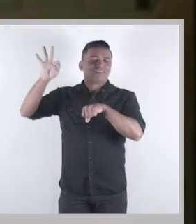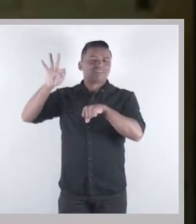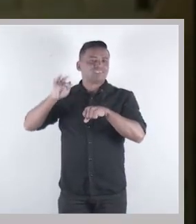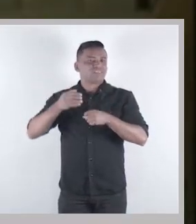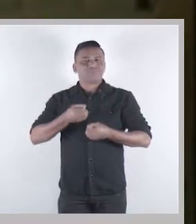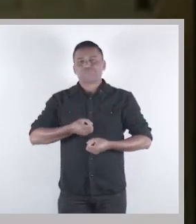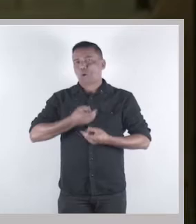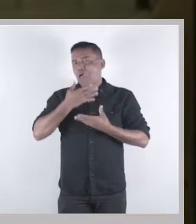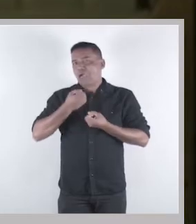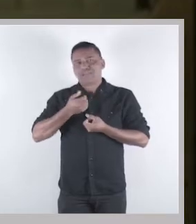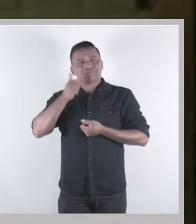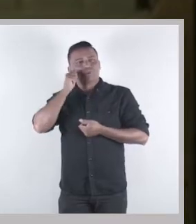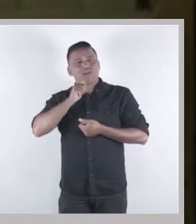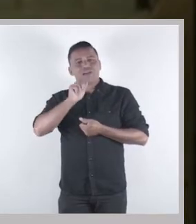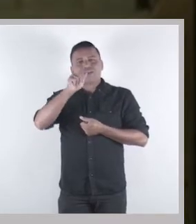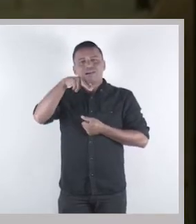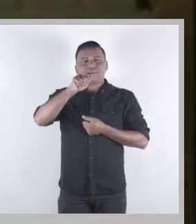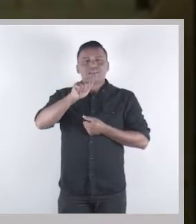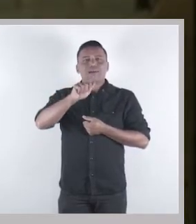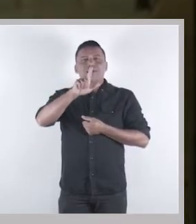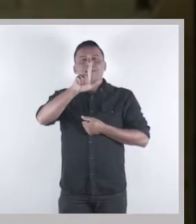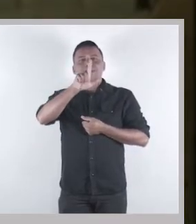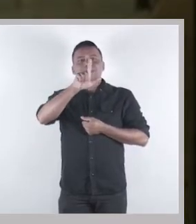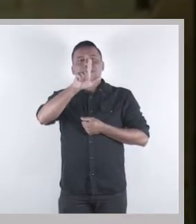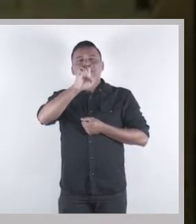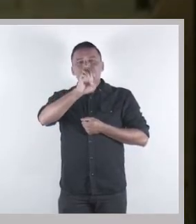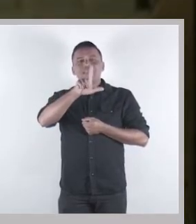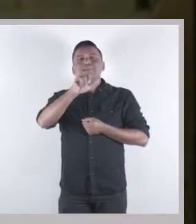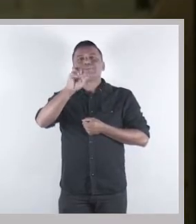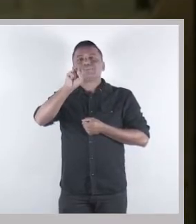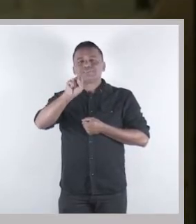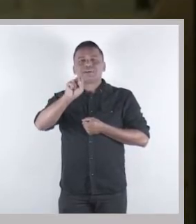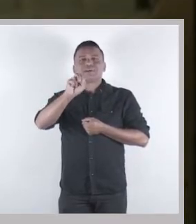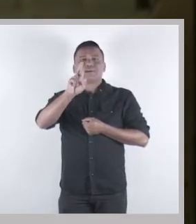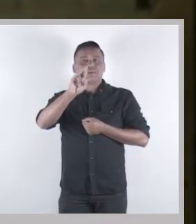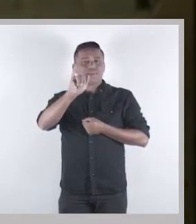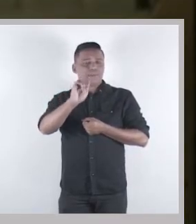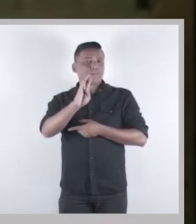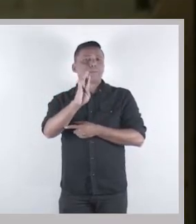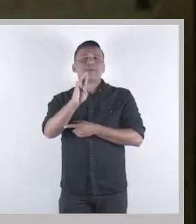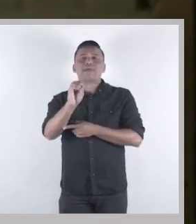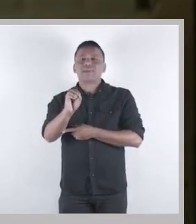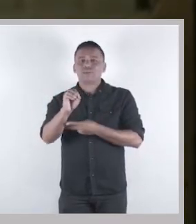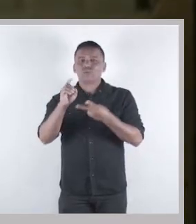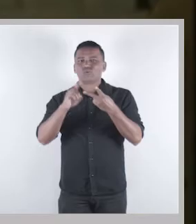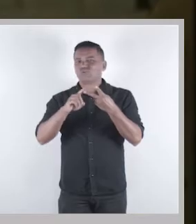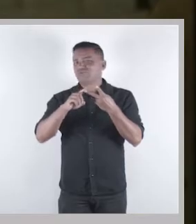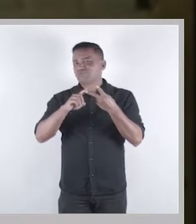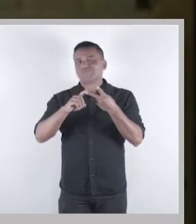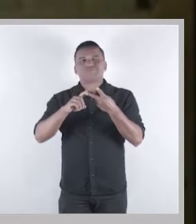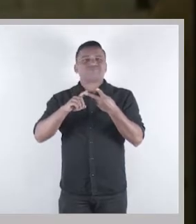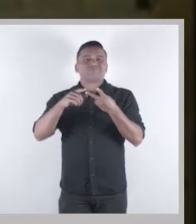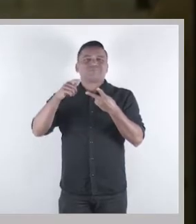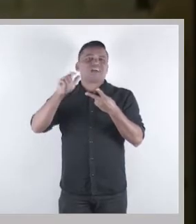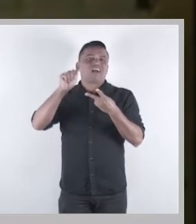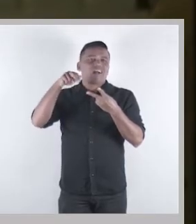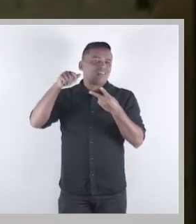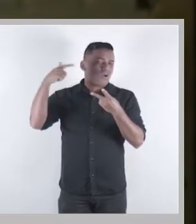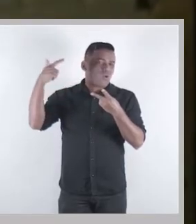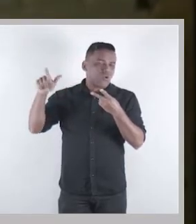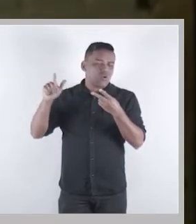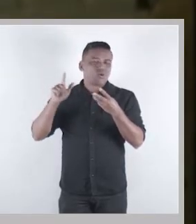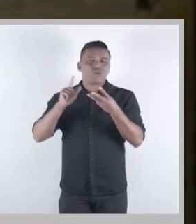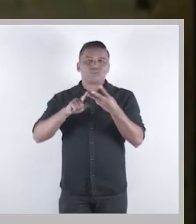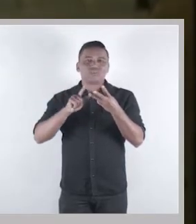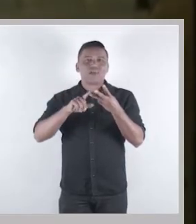Martins Marques é o próprio Edmilson Neto participou também uma turma ótima né